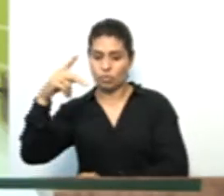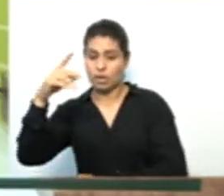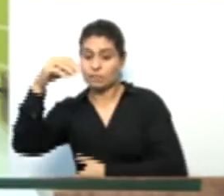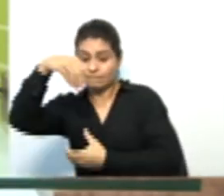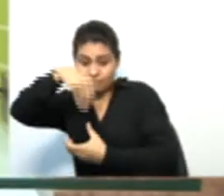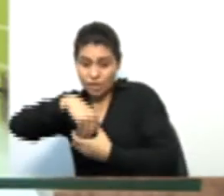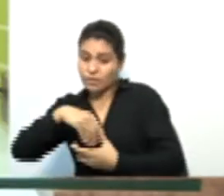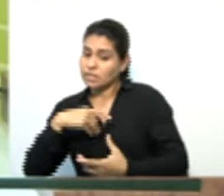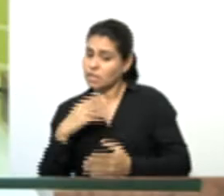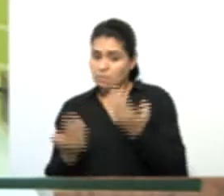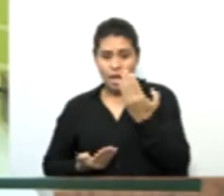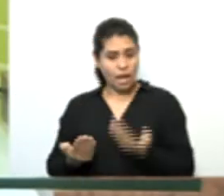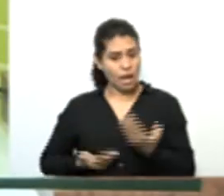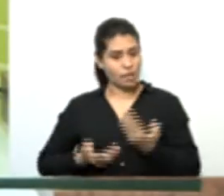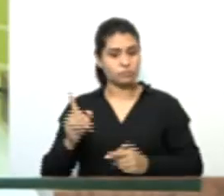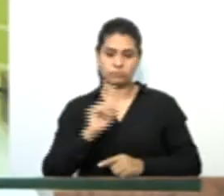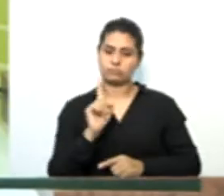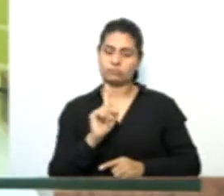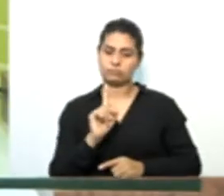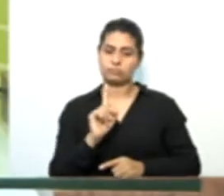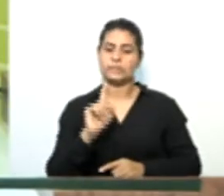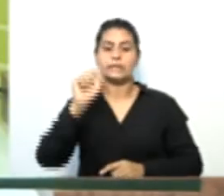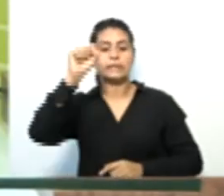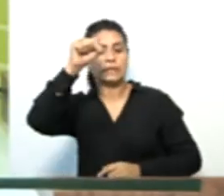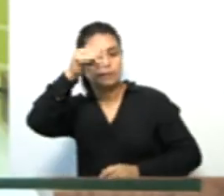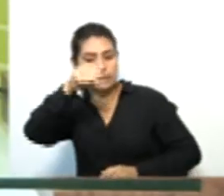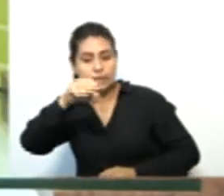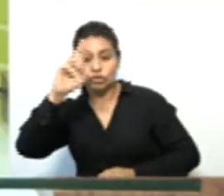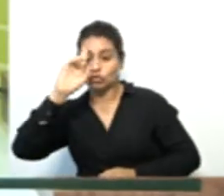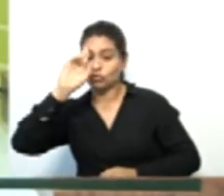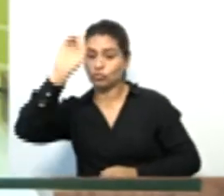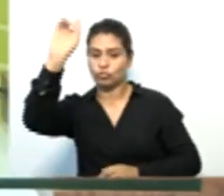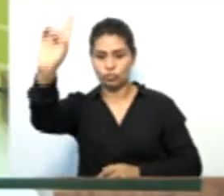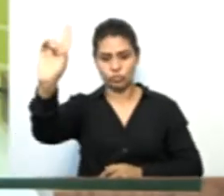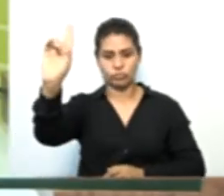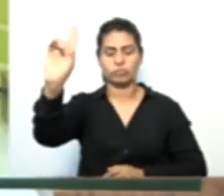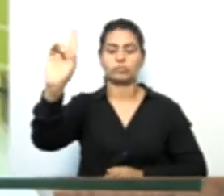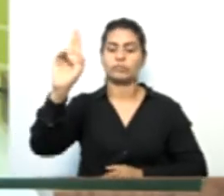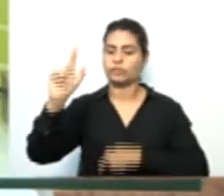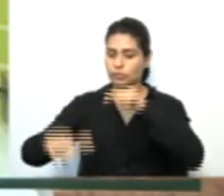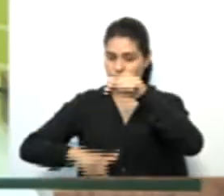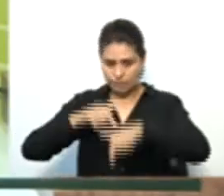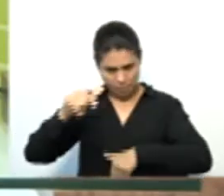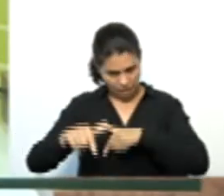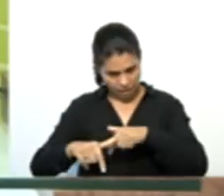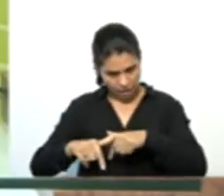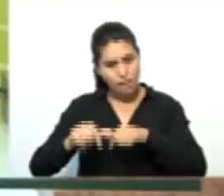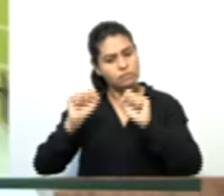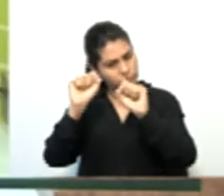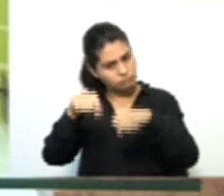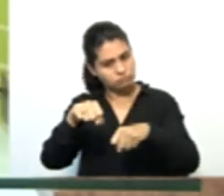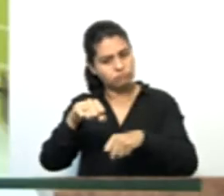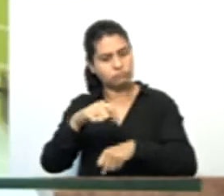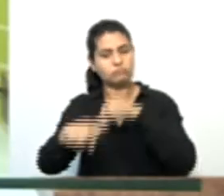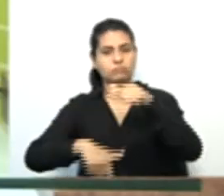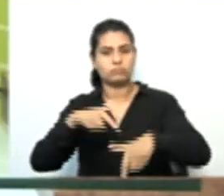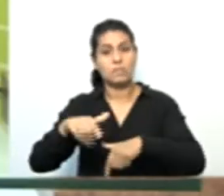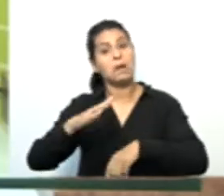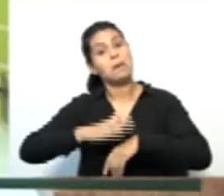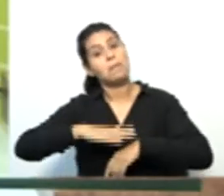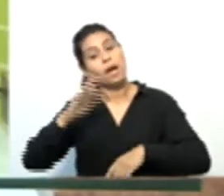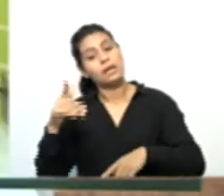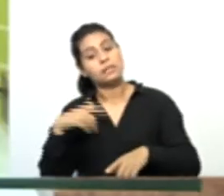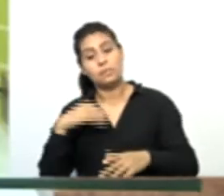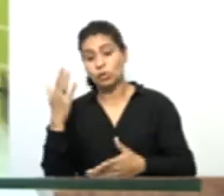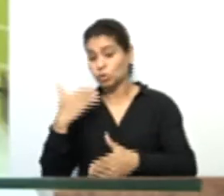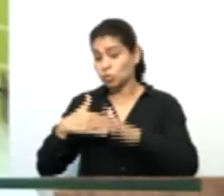não serão empregados dessa cooperativa, e sim donos dela e vão trabalhar? Sim, vão trabalhar, mas vão participar